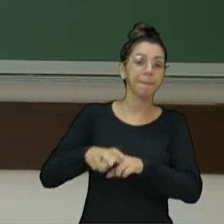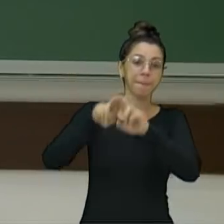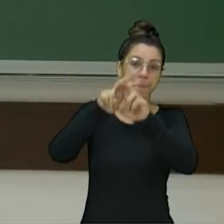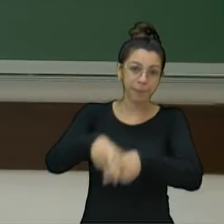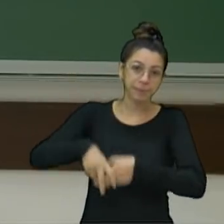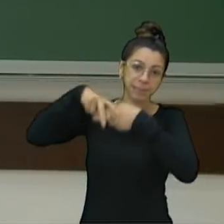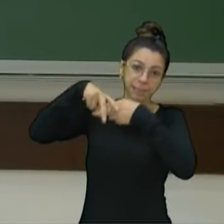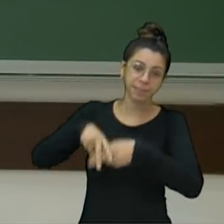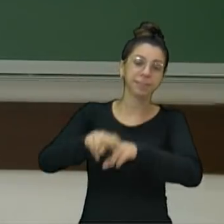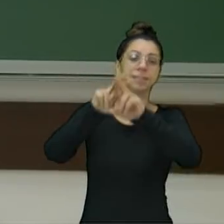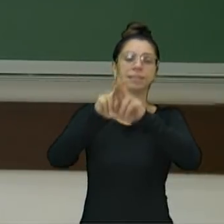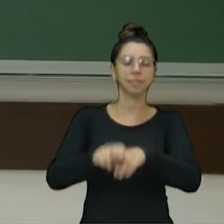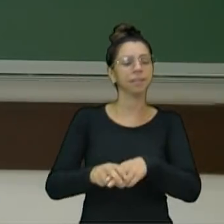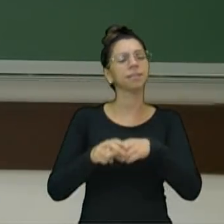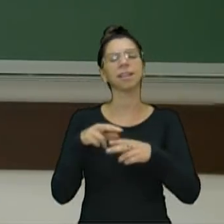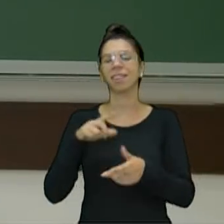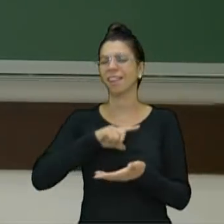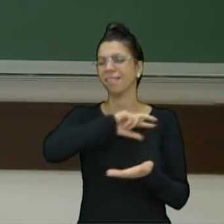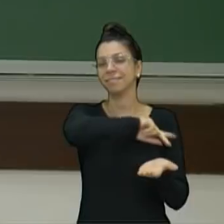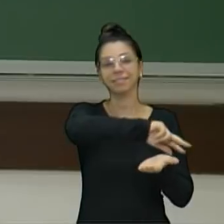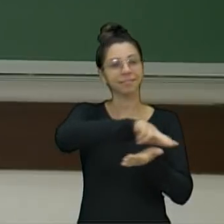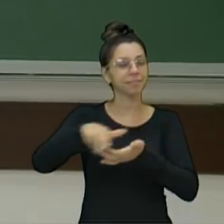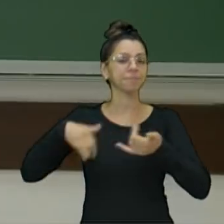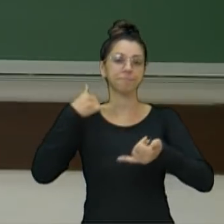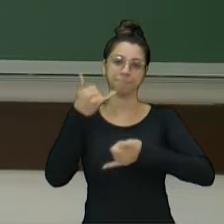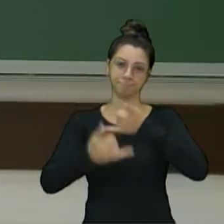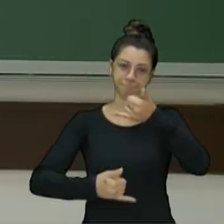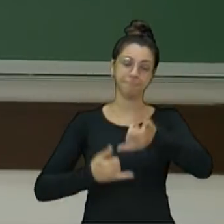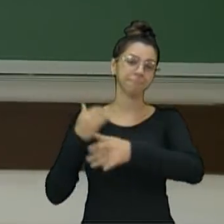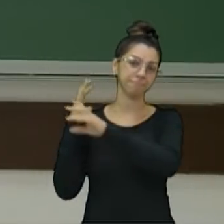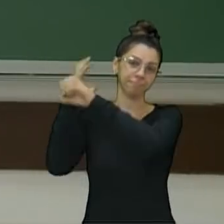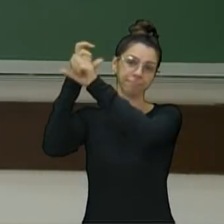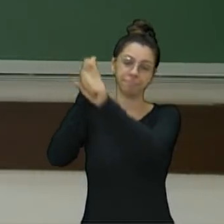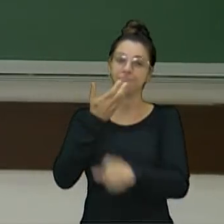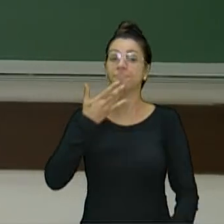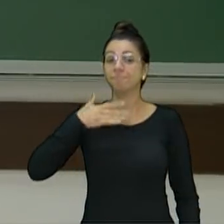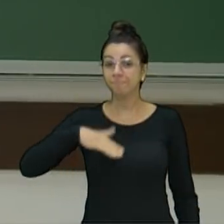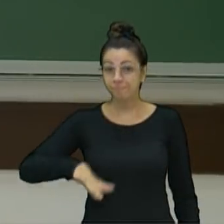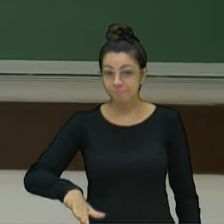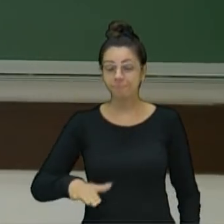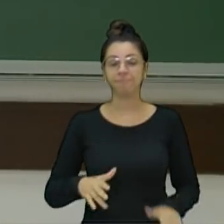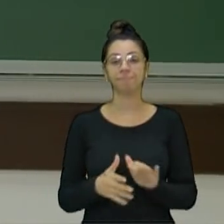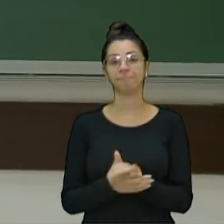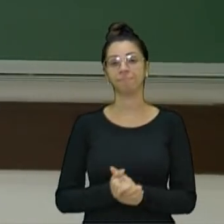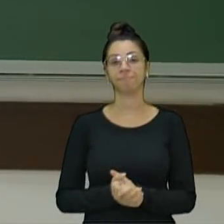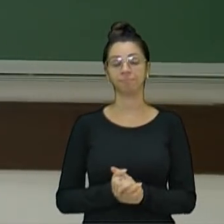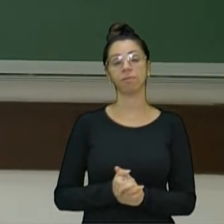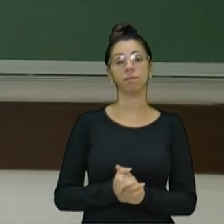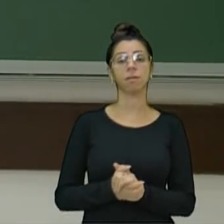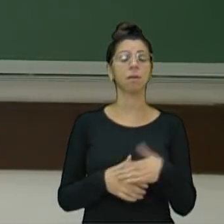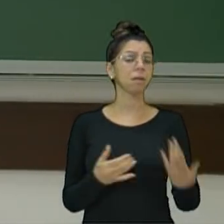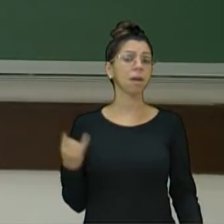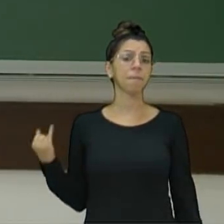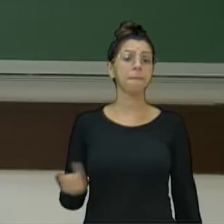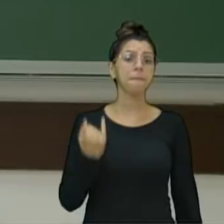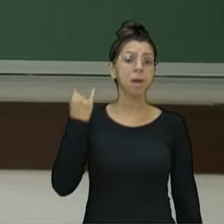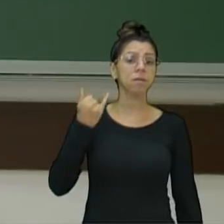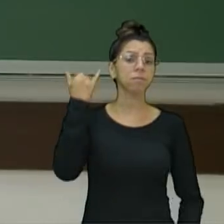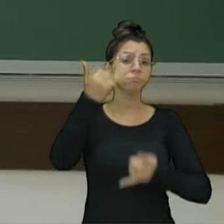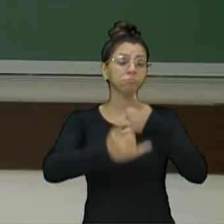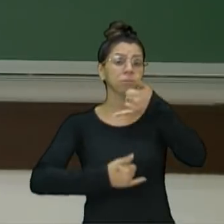que recordam, assim, a nossa infância. E sobre a importância das